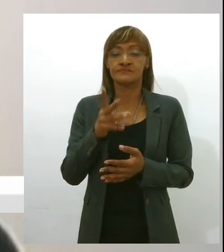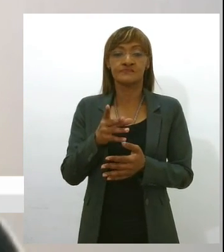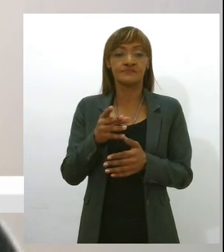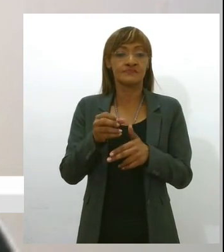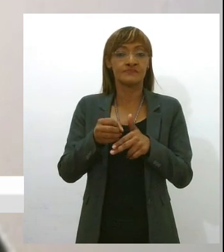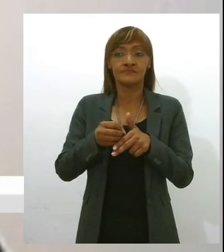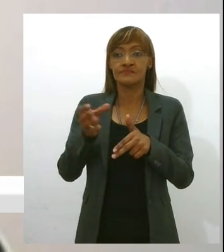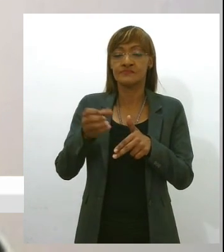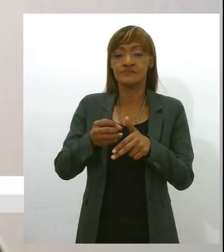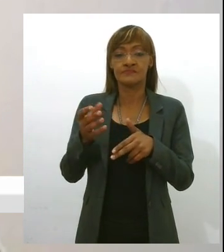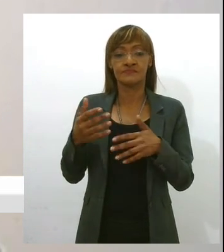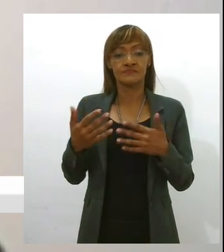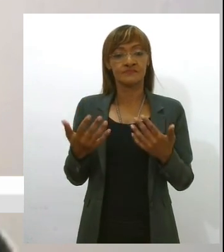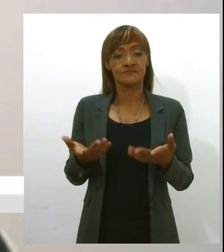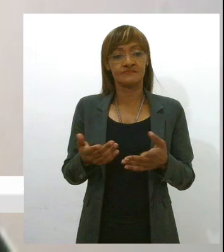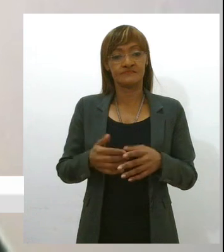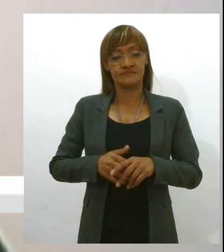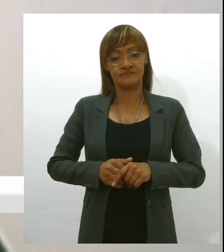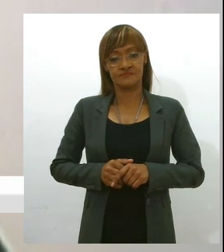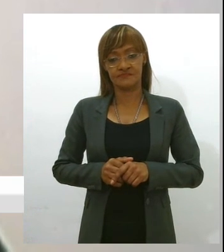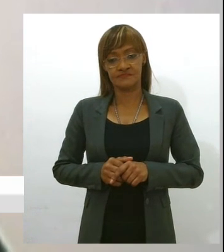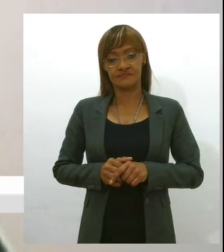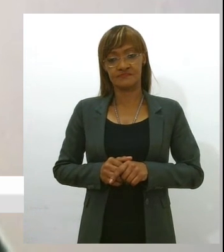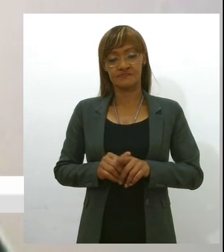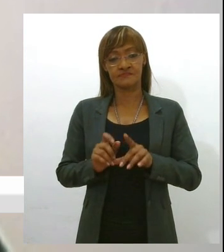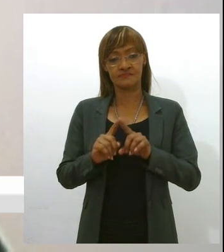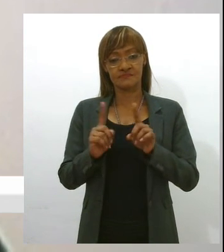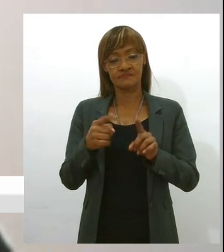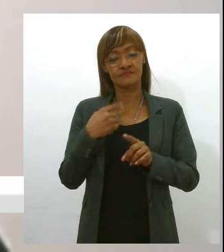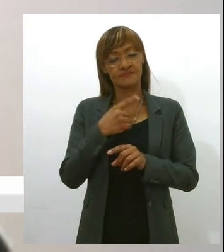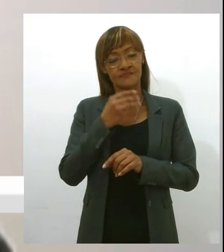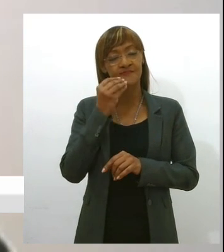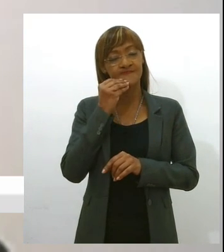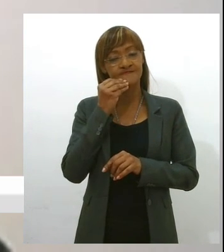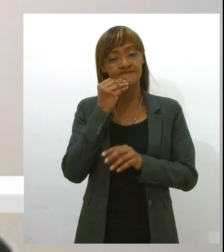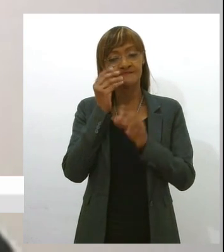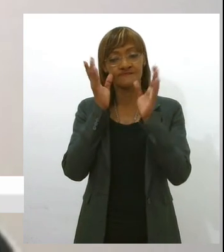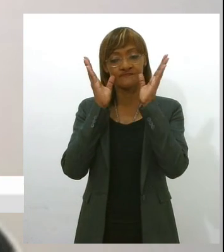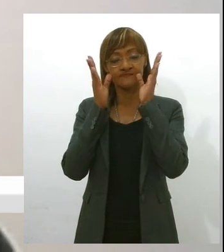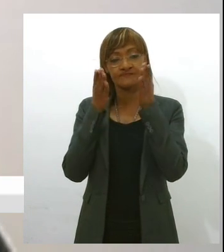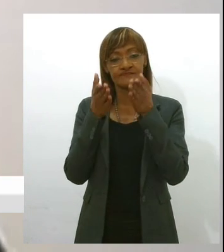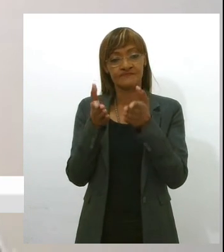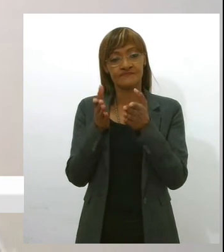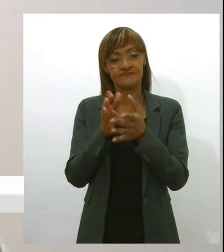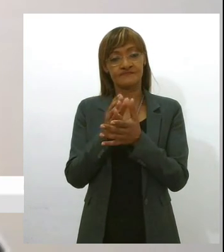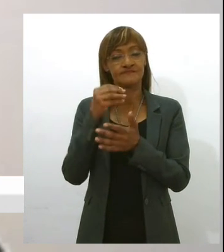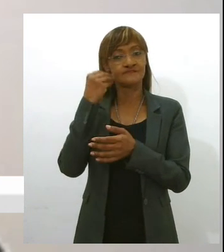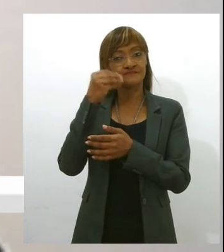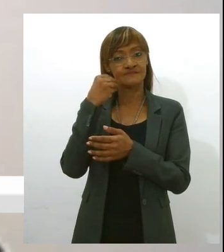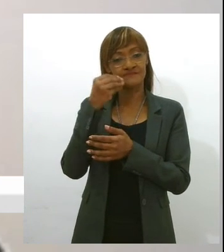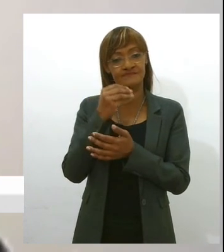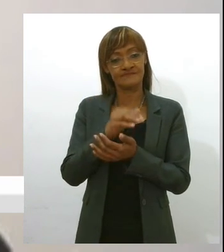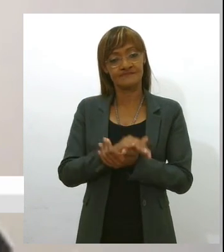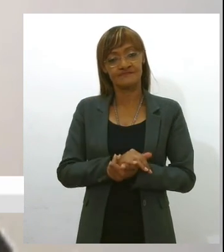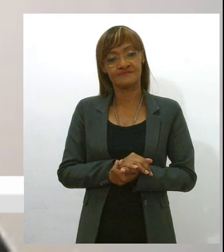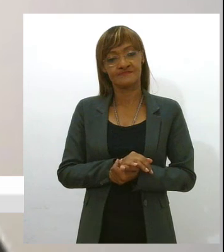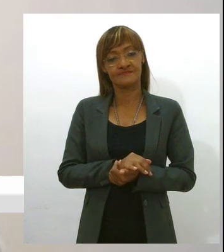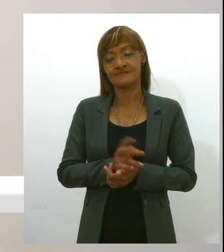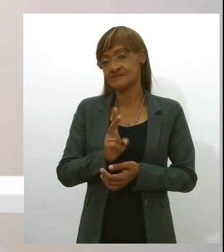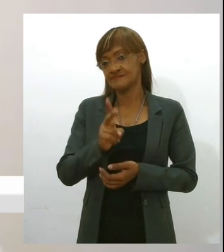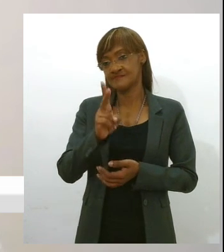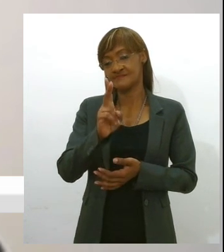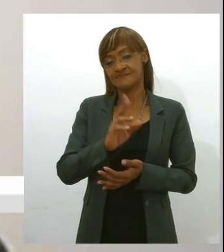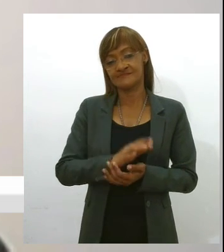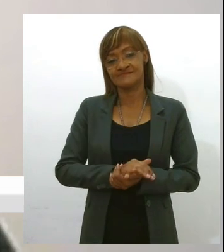do consumo, assim, né, mas a gente está tentando focar em ter mais experiências autênticas, assim, mas é um desafio, né, tá todo mundo